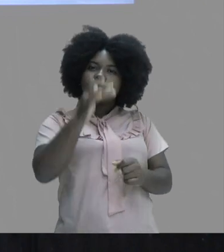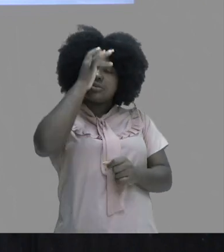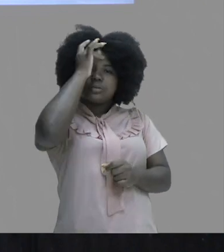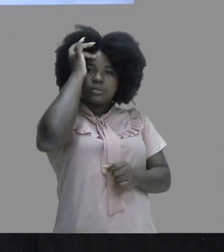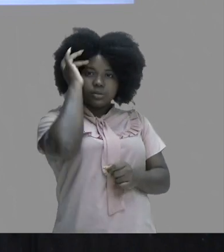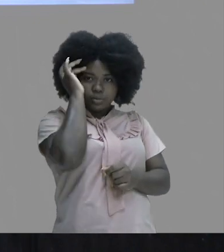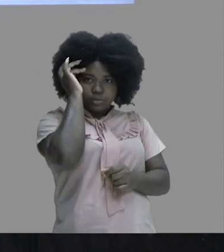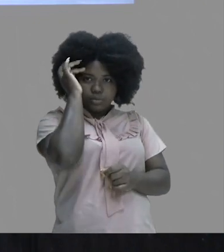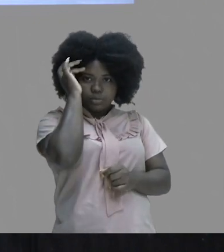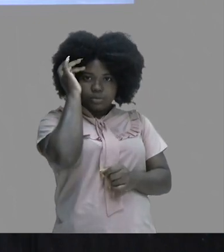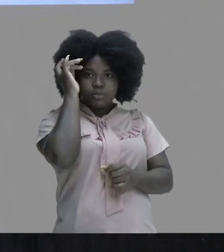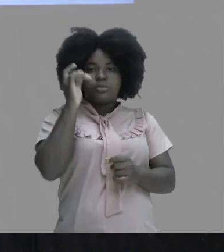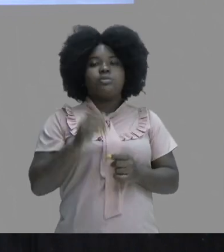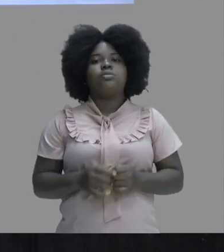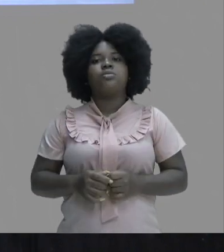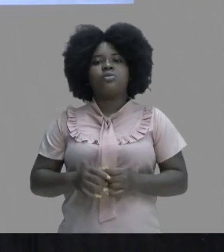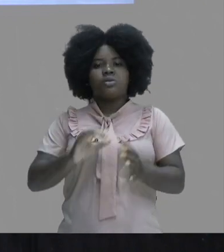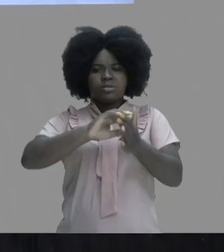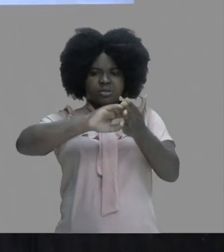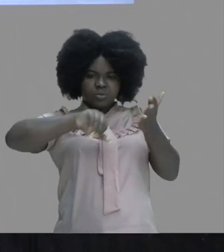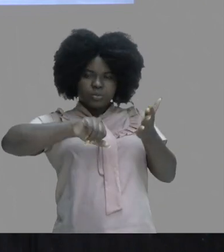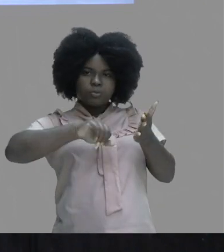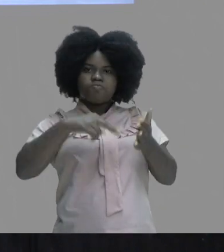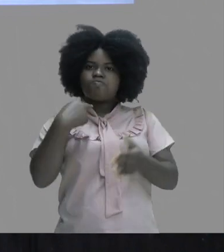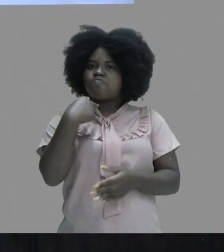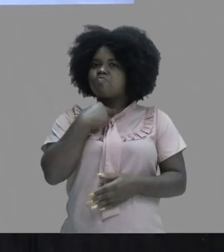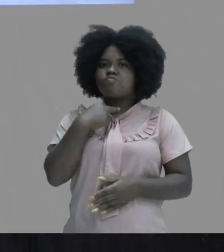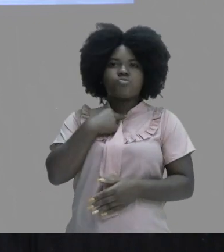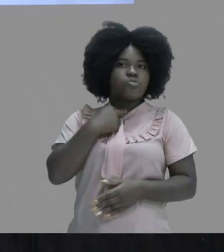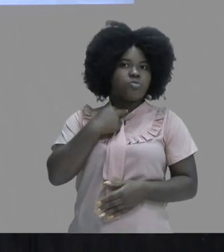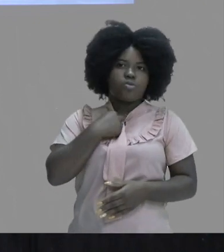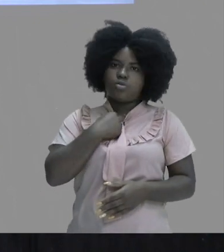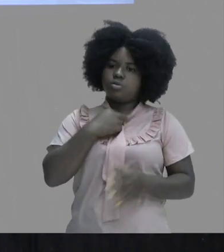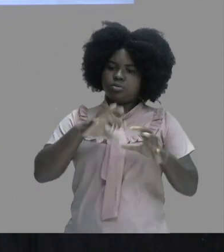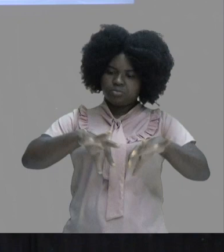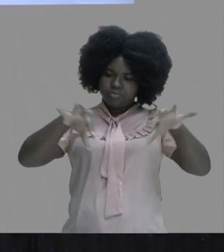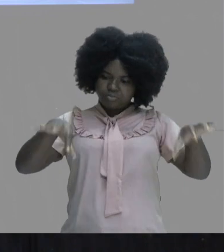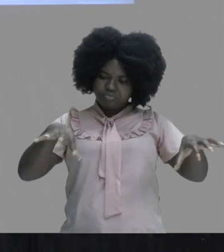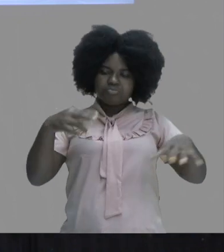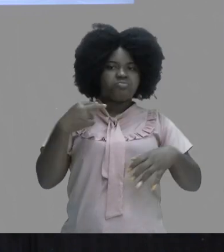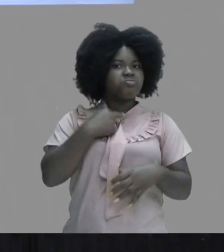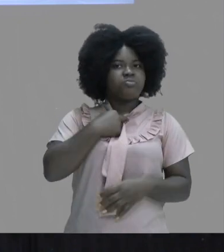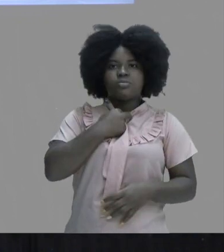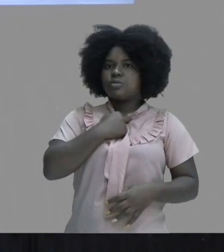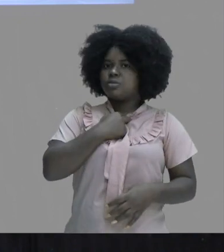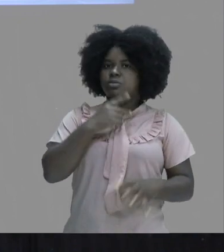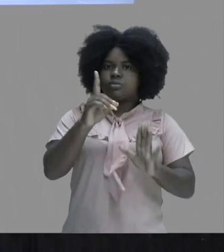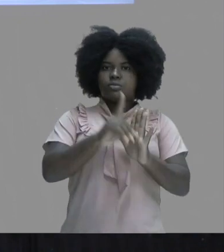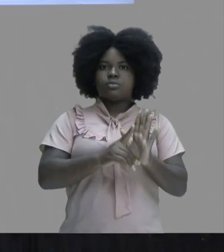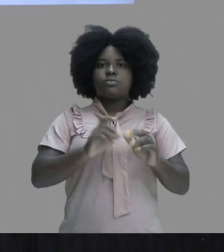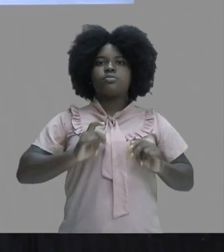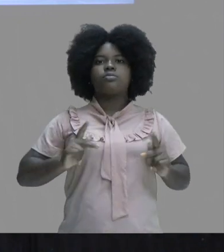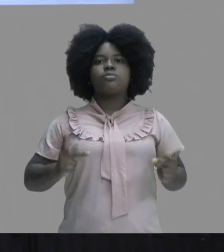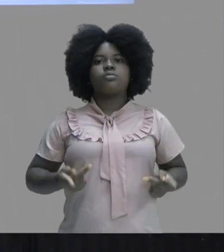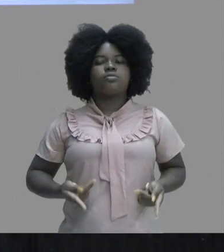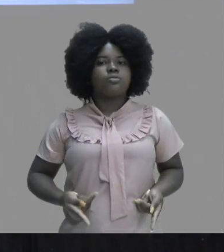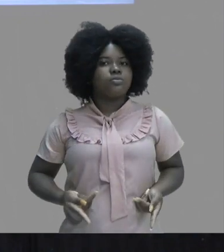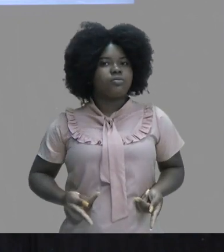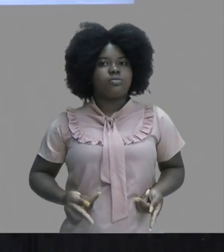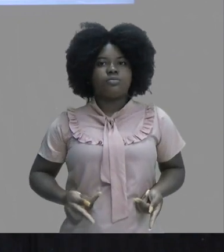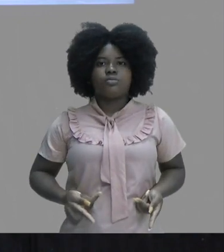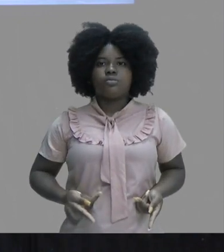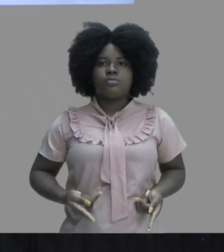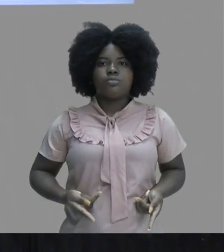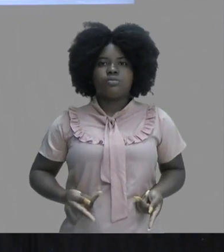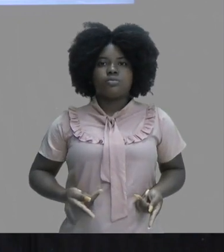não se pode excluir nenhum. Não se divide os direitos humanos. 3. Interdependentes, porque